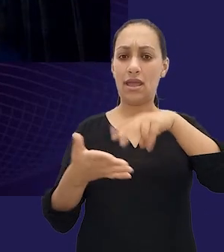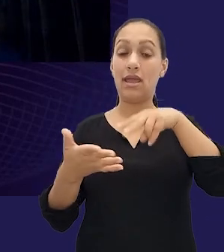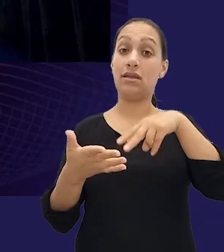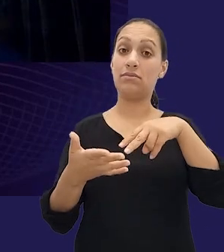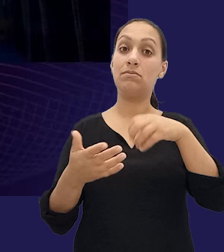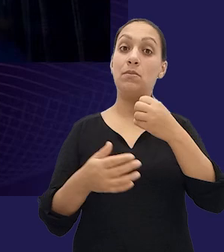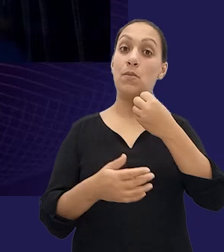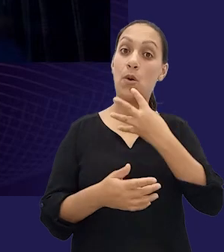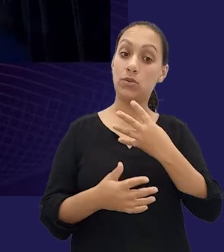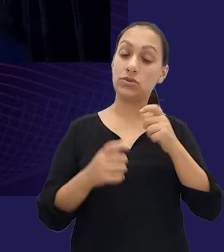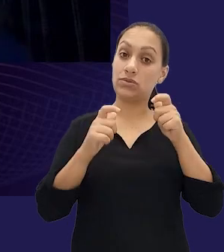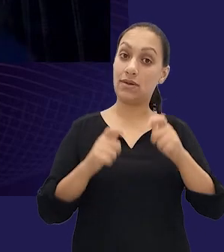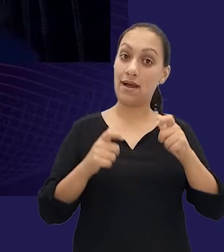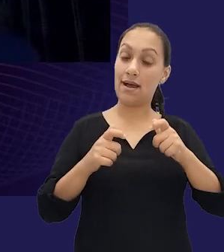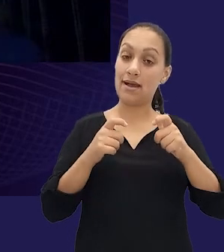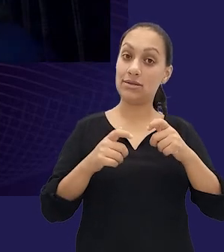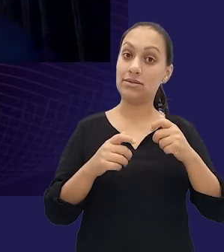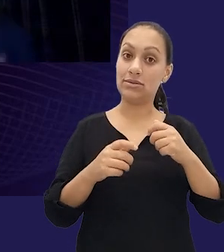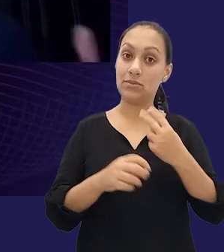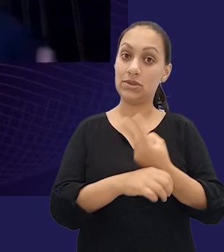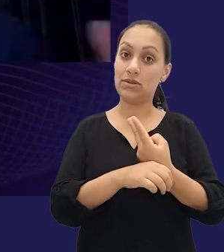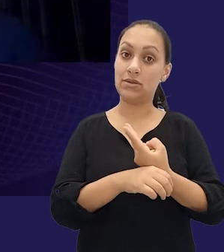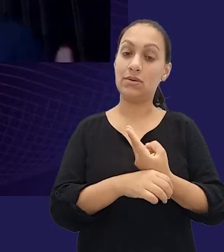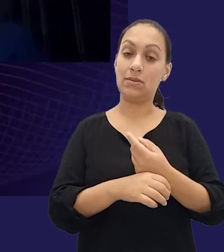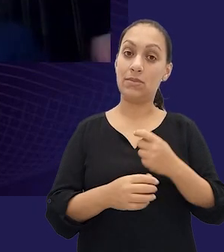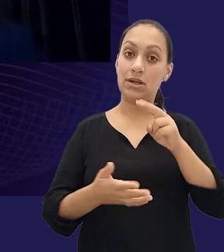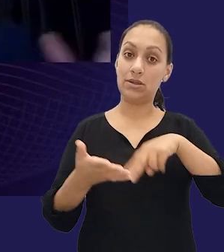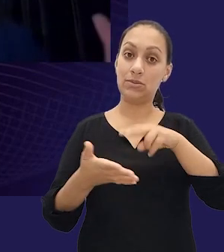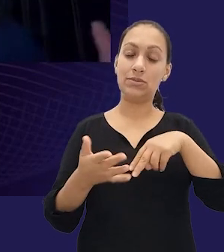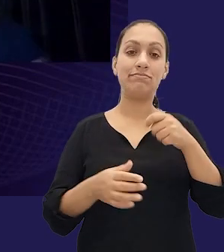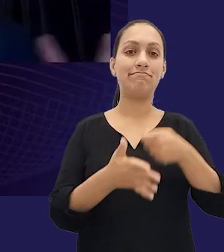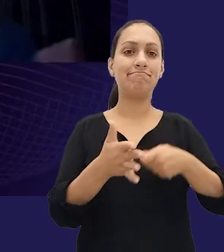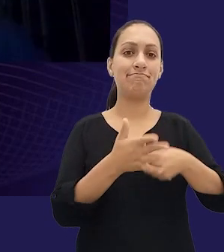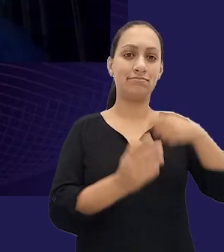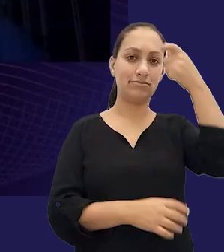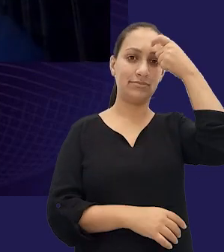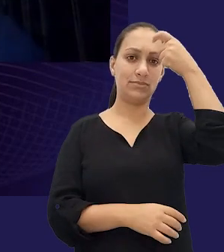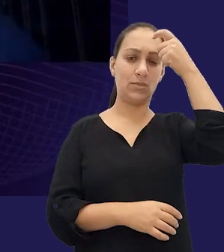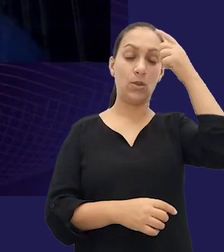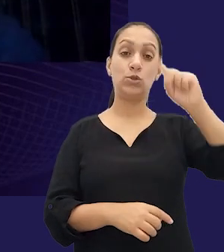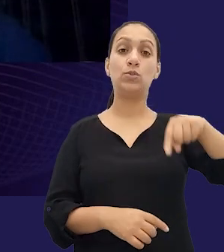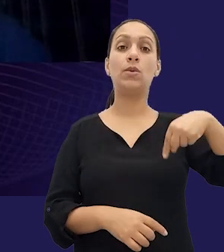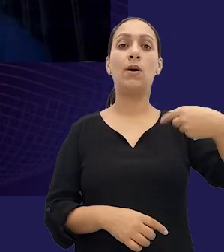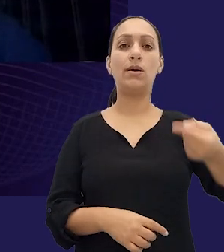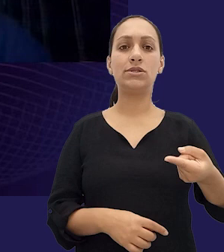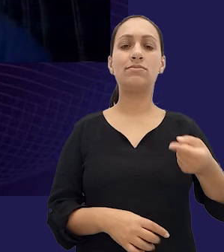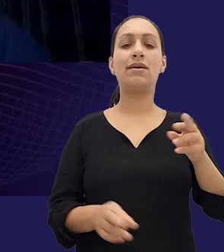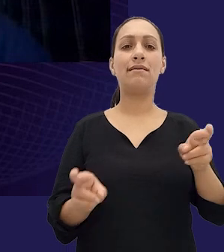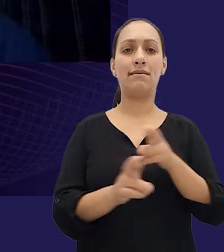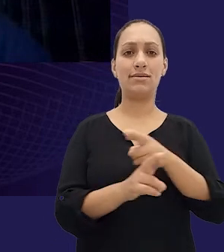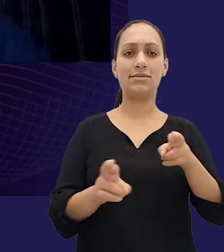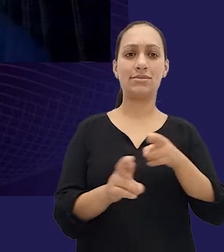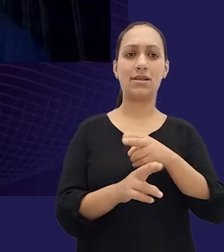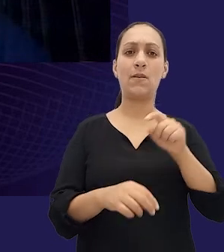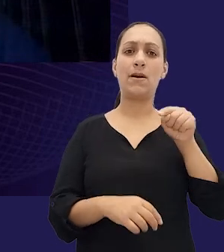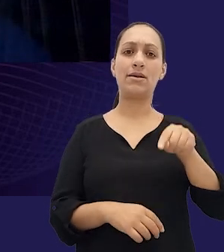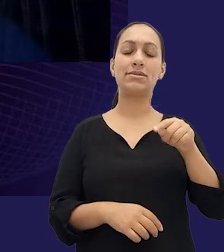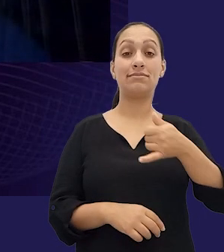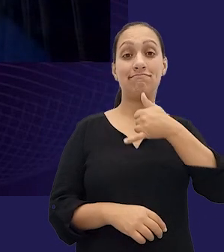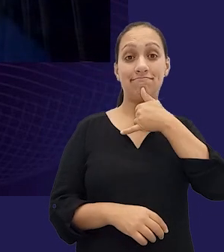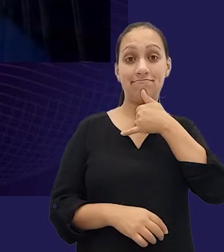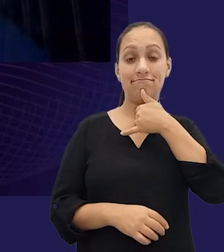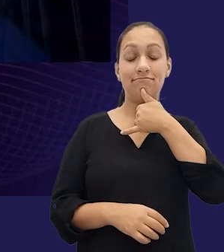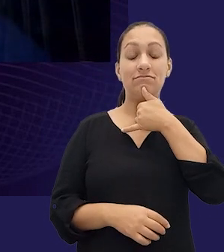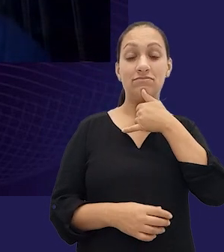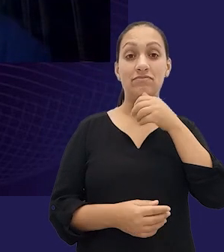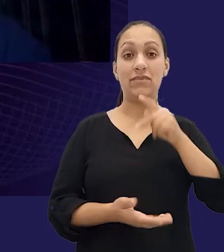claro, e tentando conscientizar, né, os próximos aí em relação a essa triste realidade que a